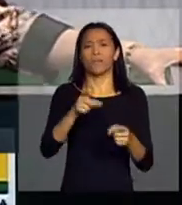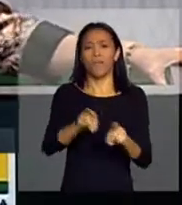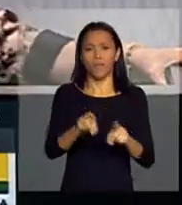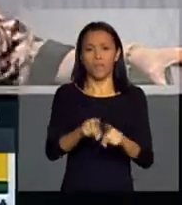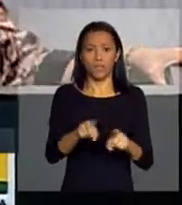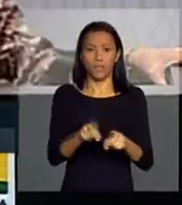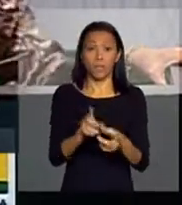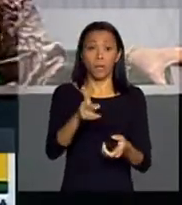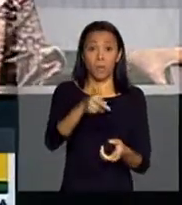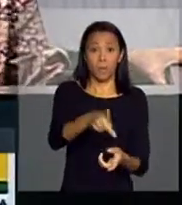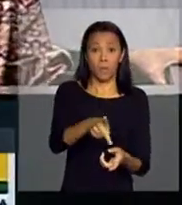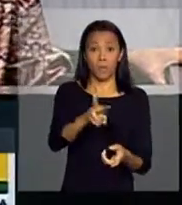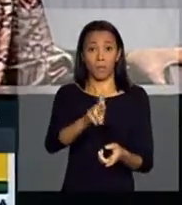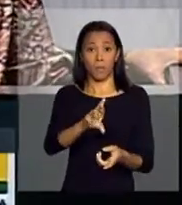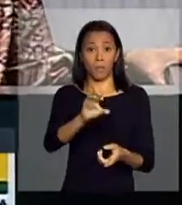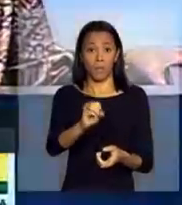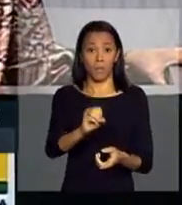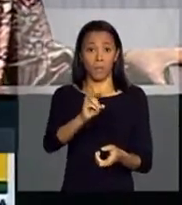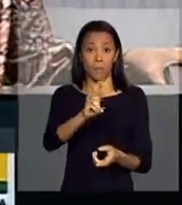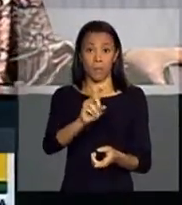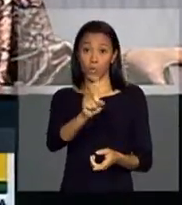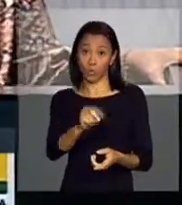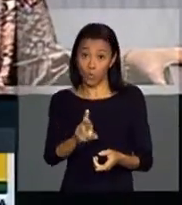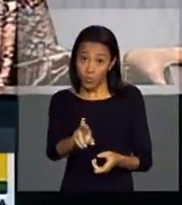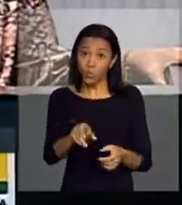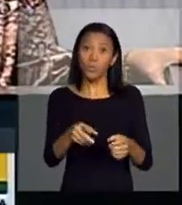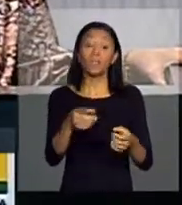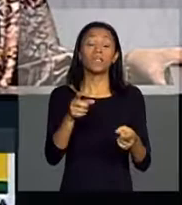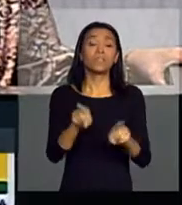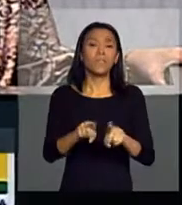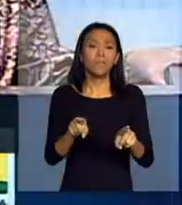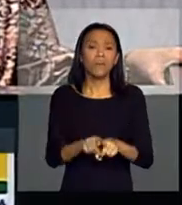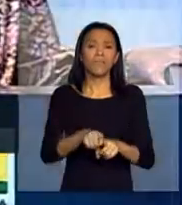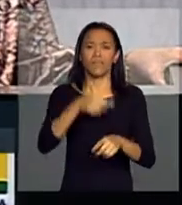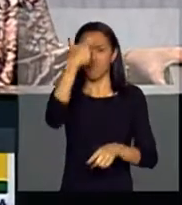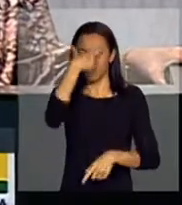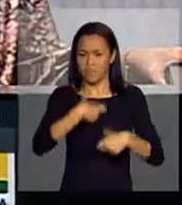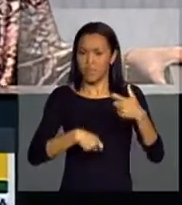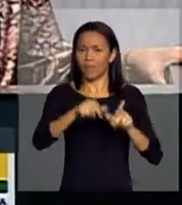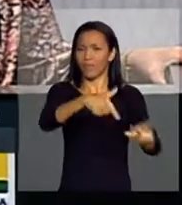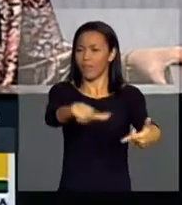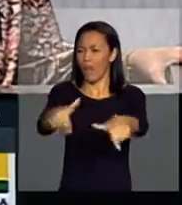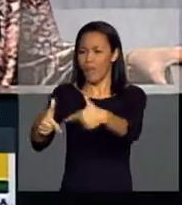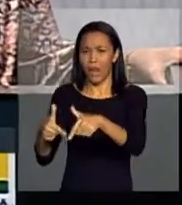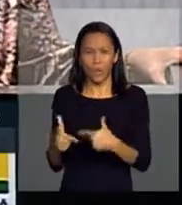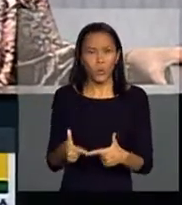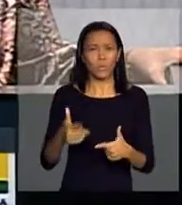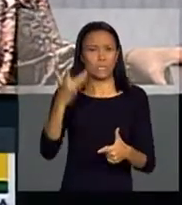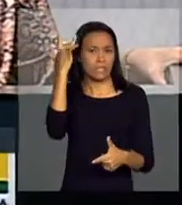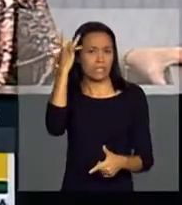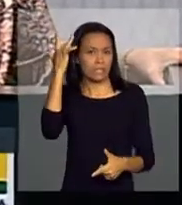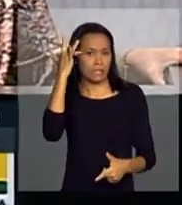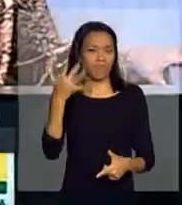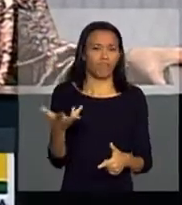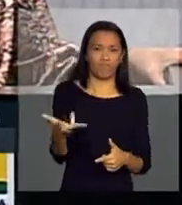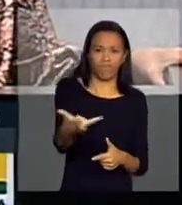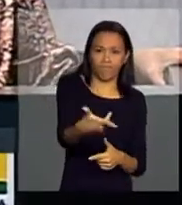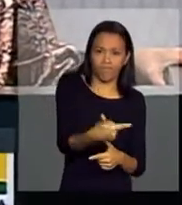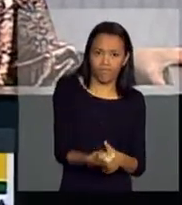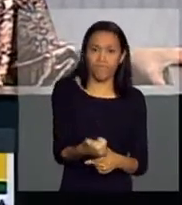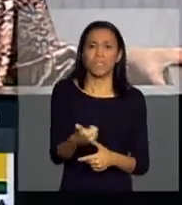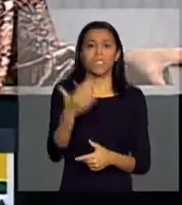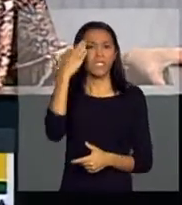pequenos em Trabalhadores em trabalhadores especializados em trabalhadores